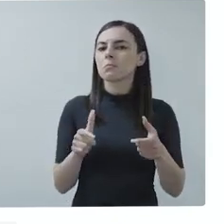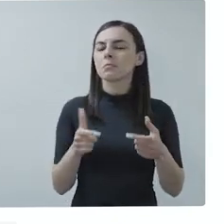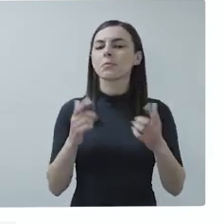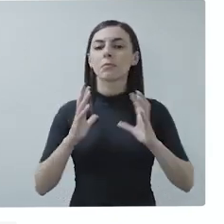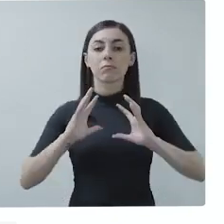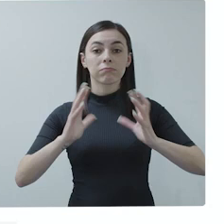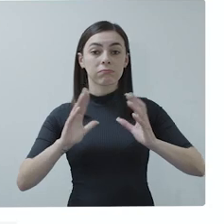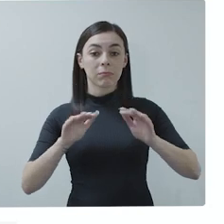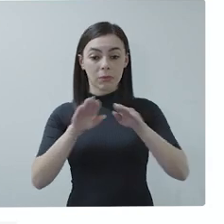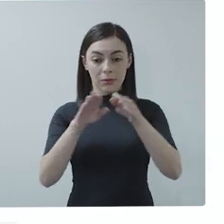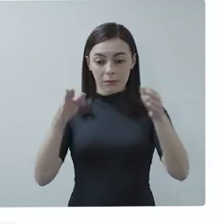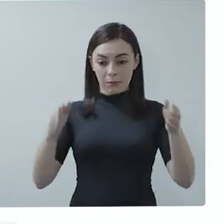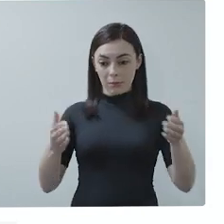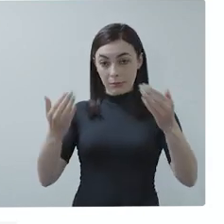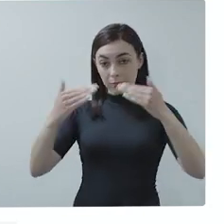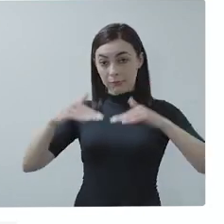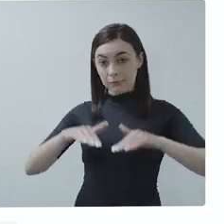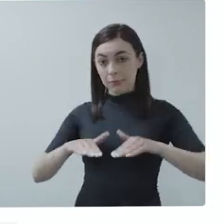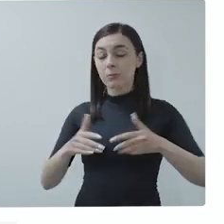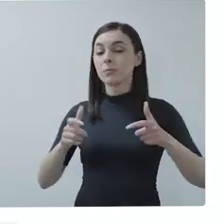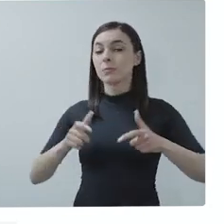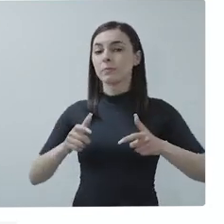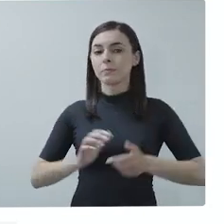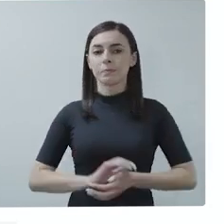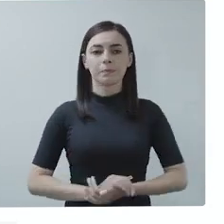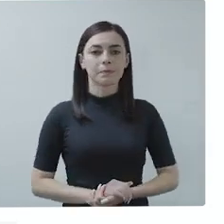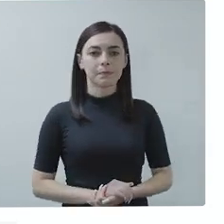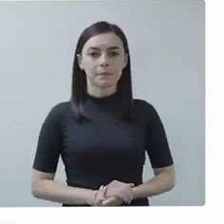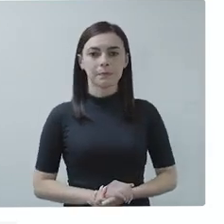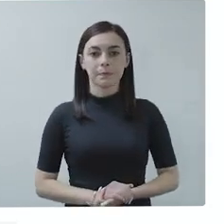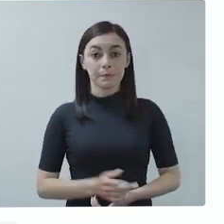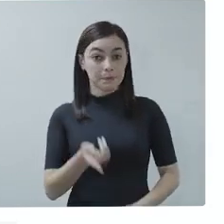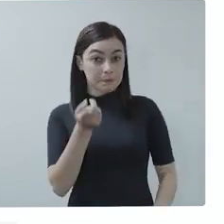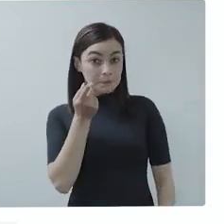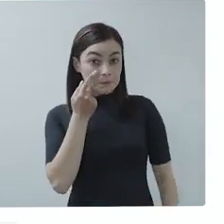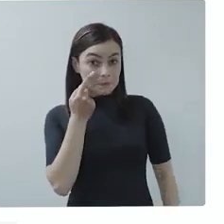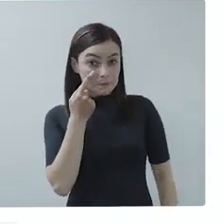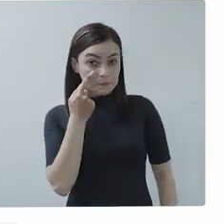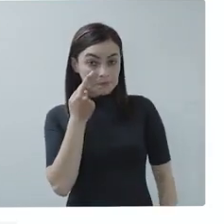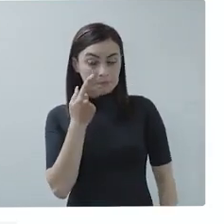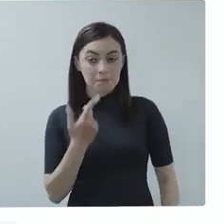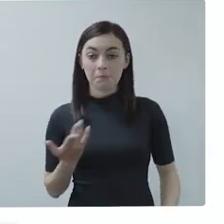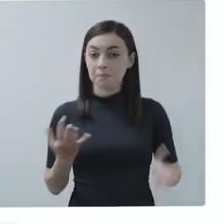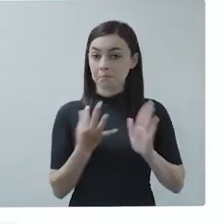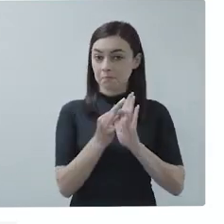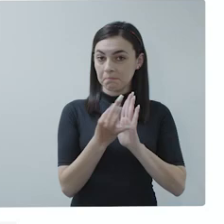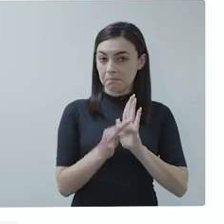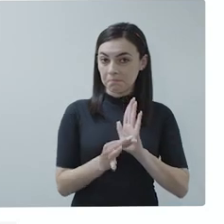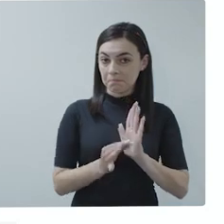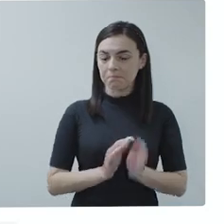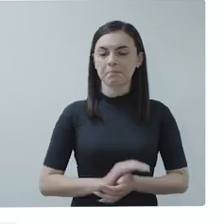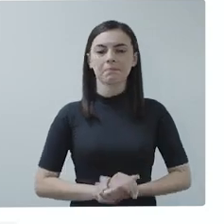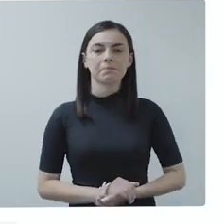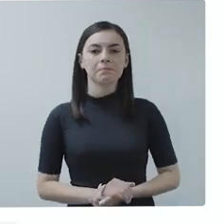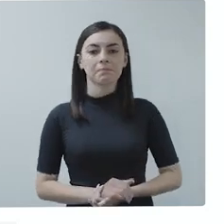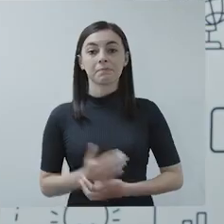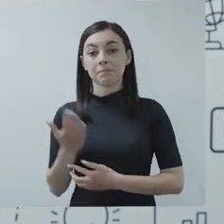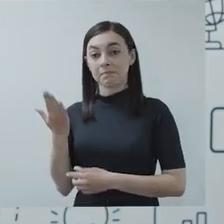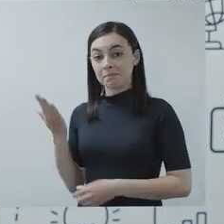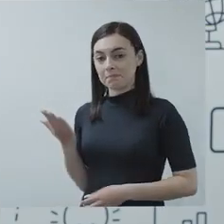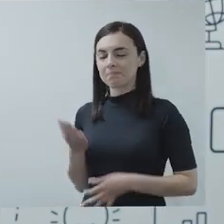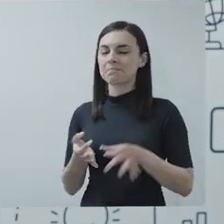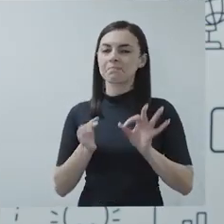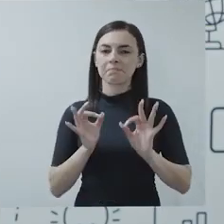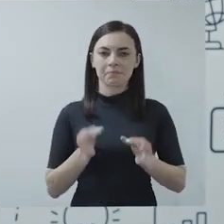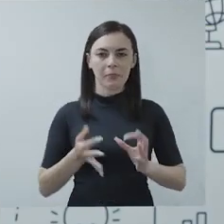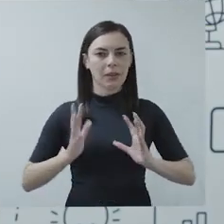bola que está embaixo da mesa. Viram? Vamos ver? Isso mesmo, essa